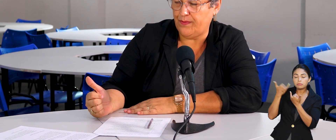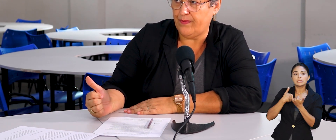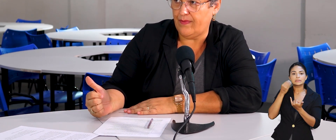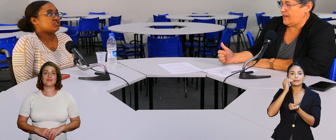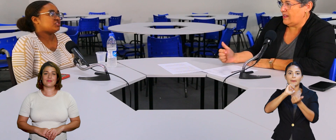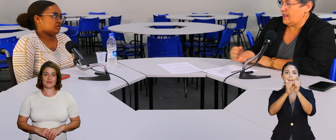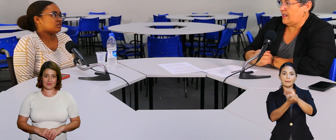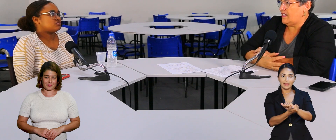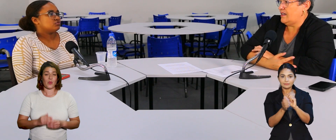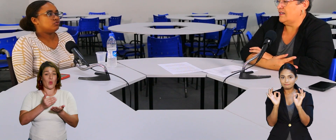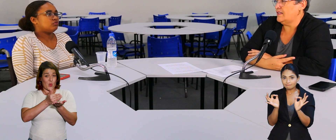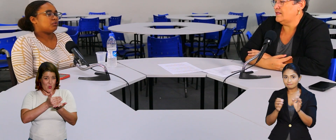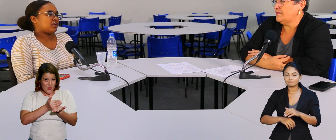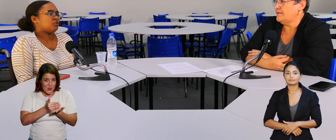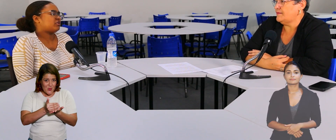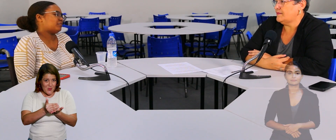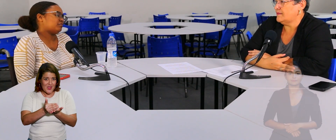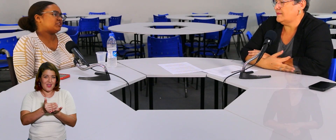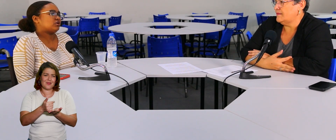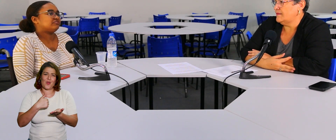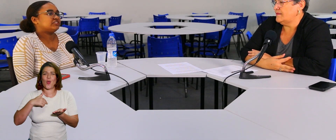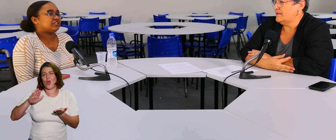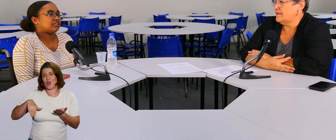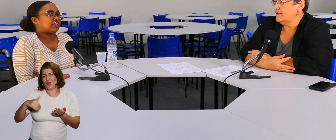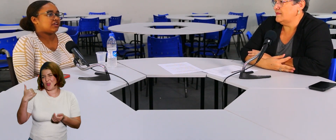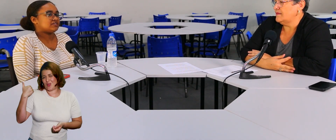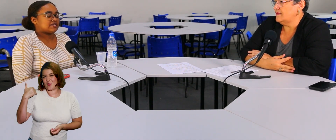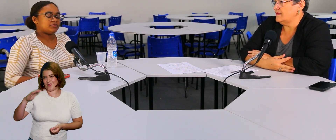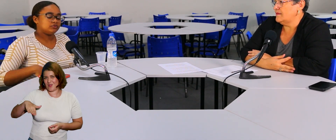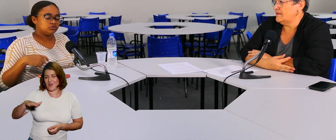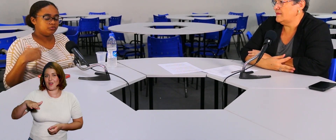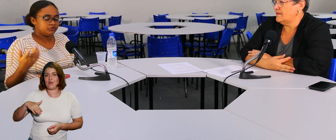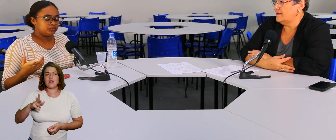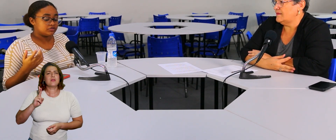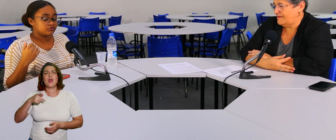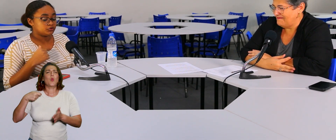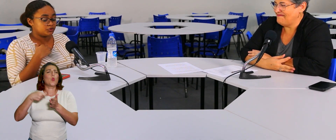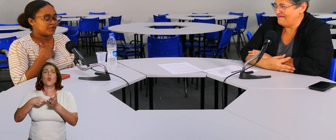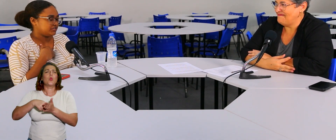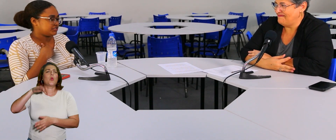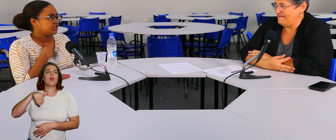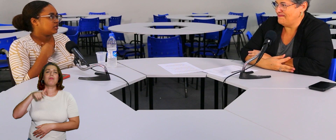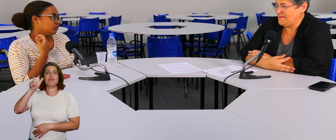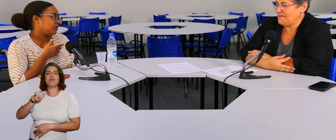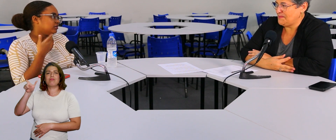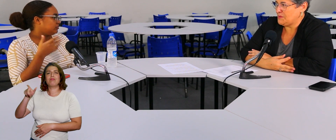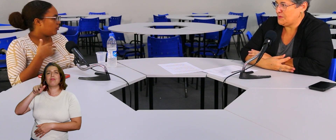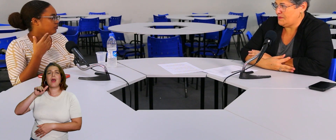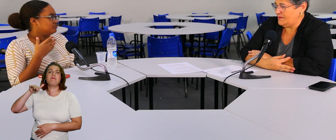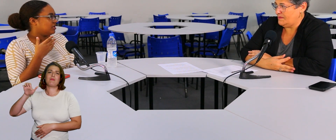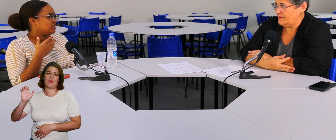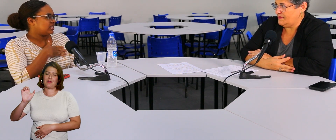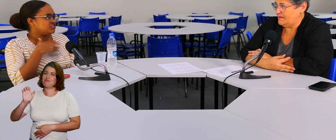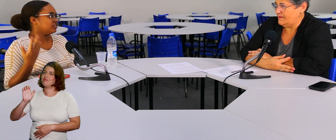isso? De início, como eu era mais nova, quem sempre lutou muito por isso foram os meus pais. Uhum. Porque